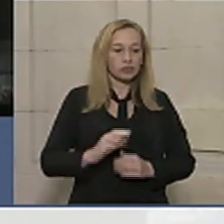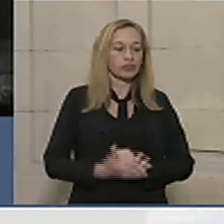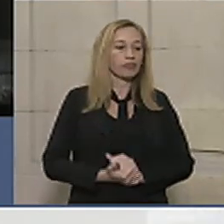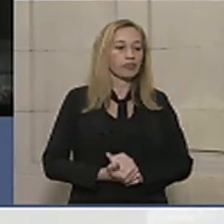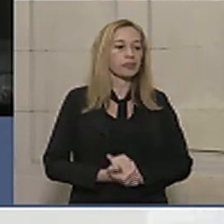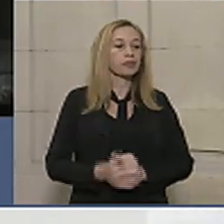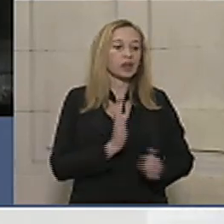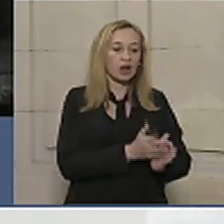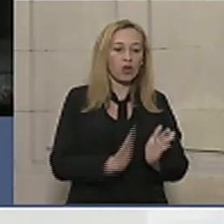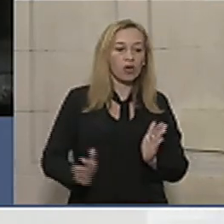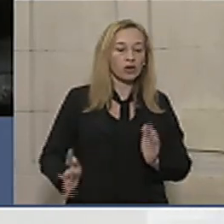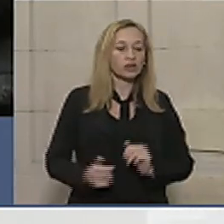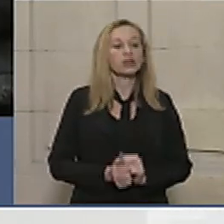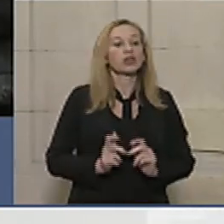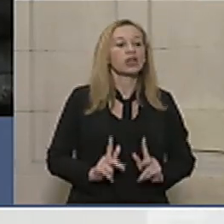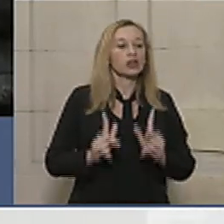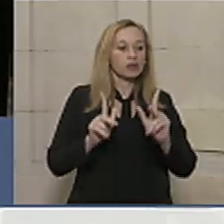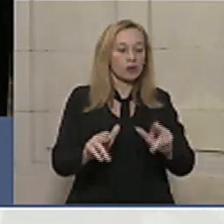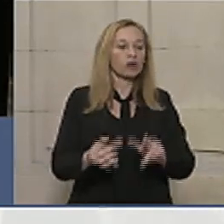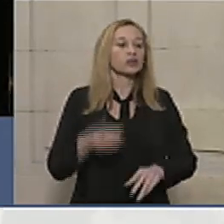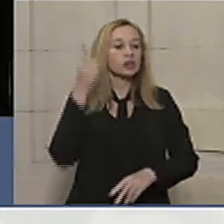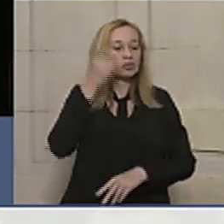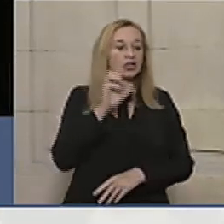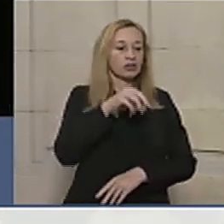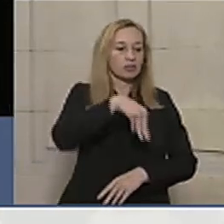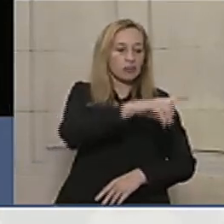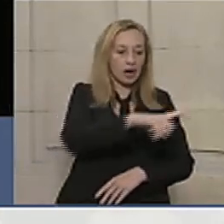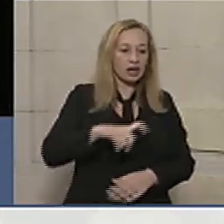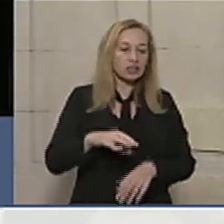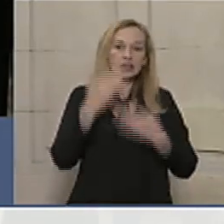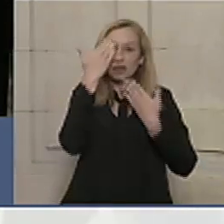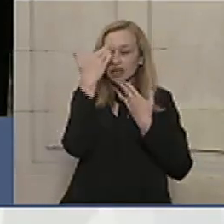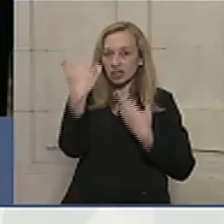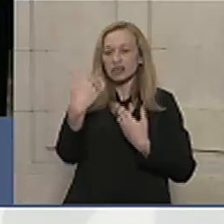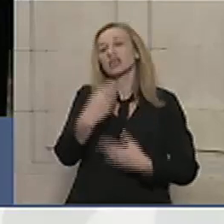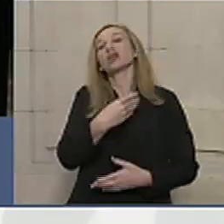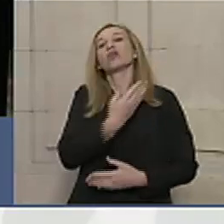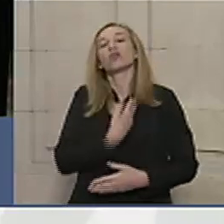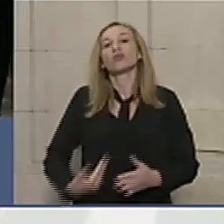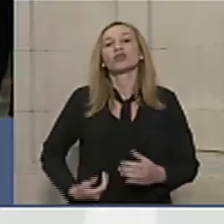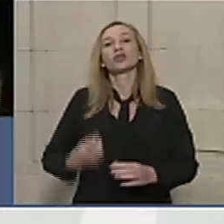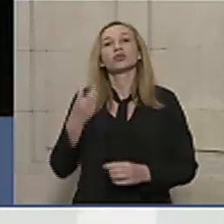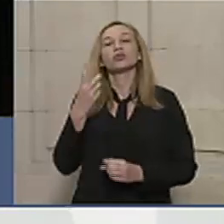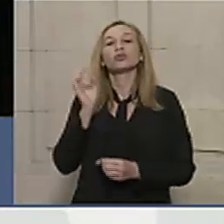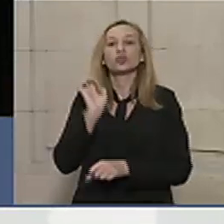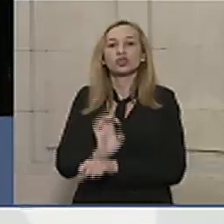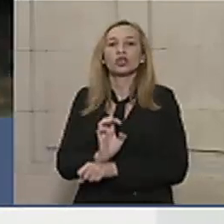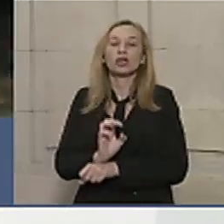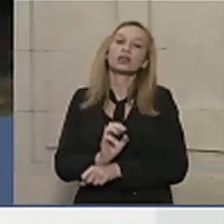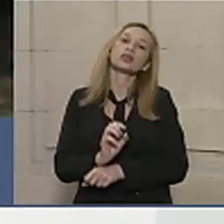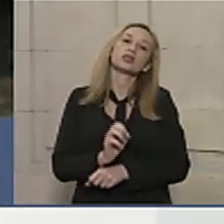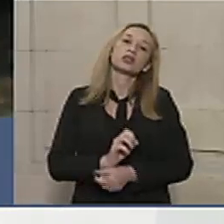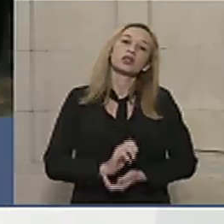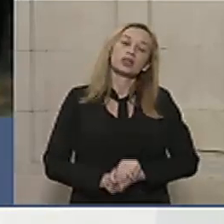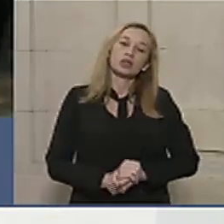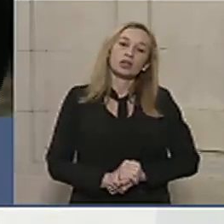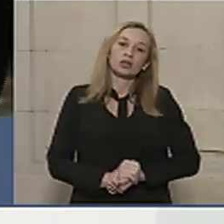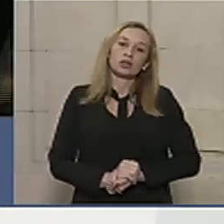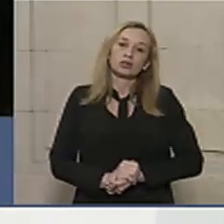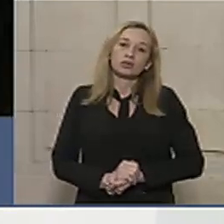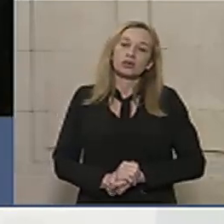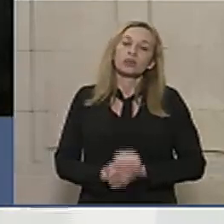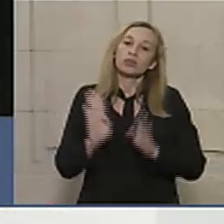Na mesma linha do que foi falado pelo deputado Max, agradecer ao governo do estado e o secretário Lucas